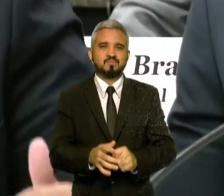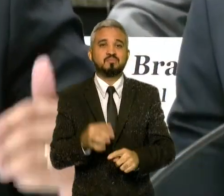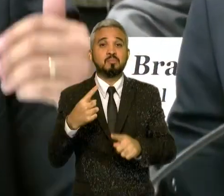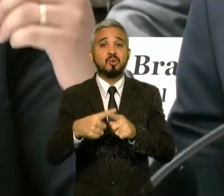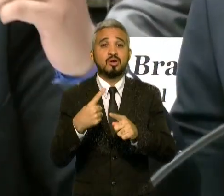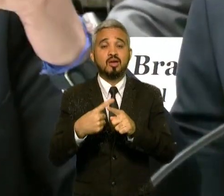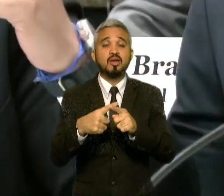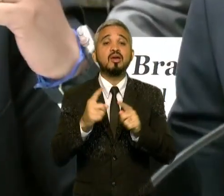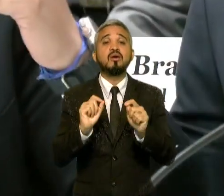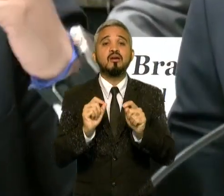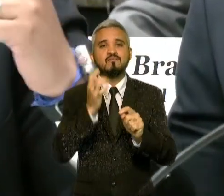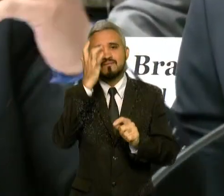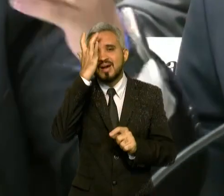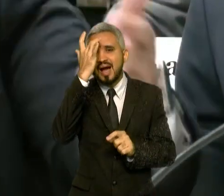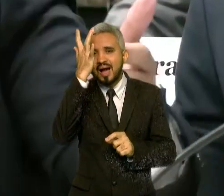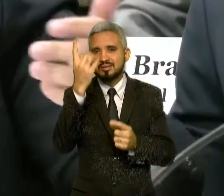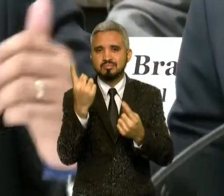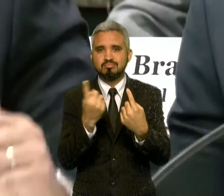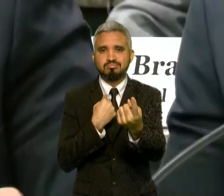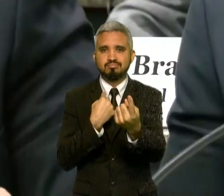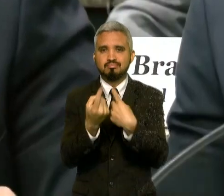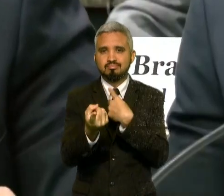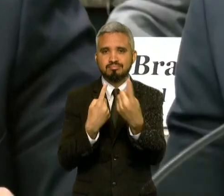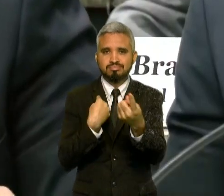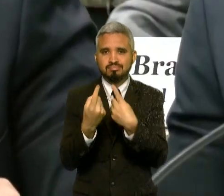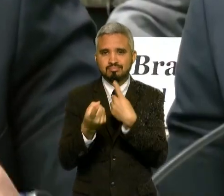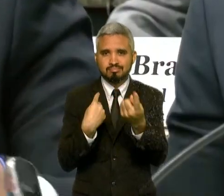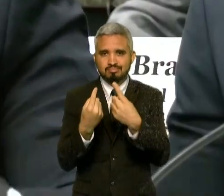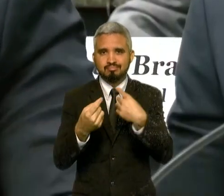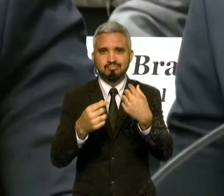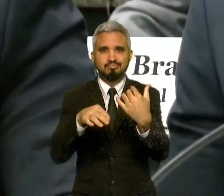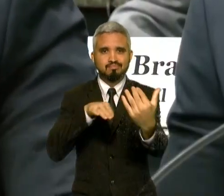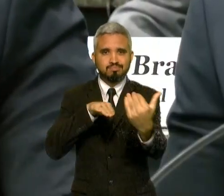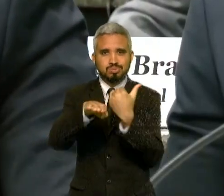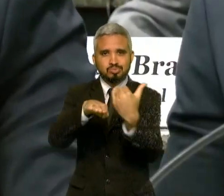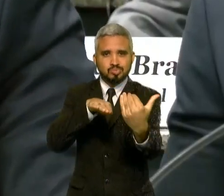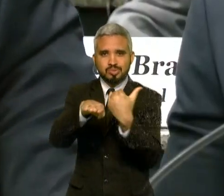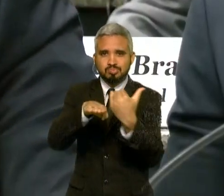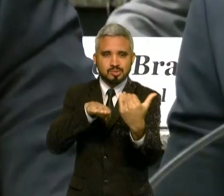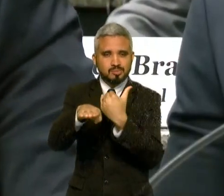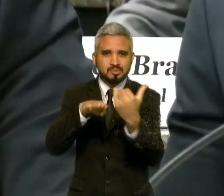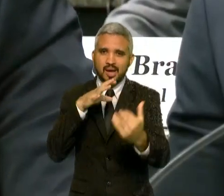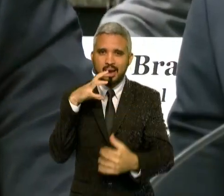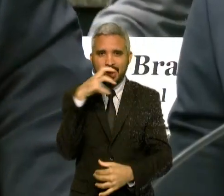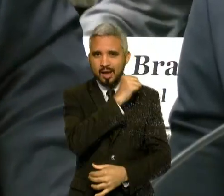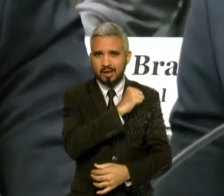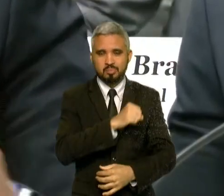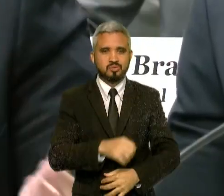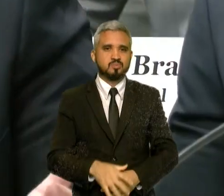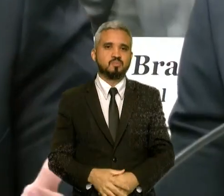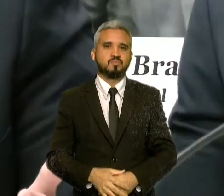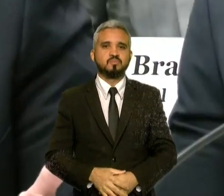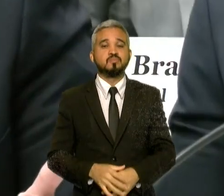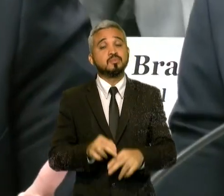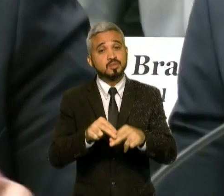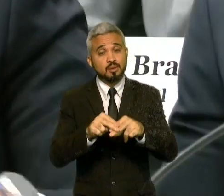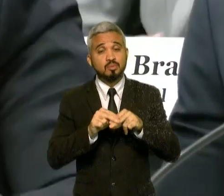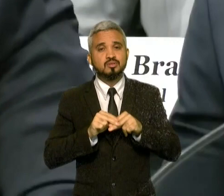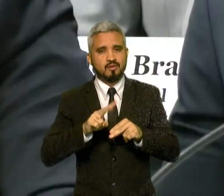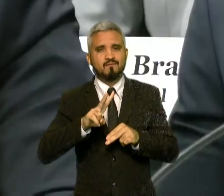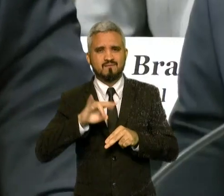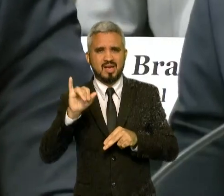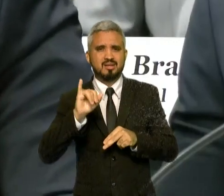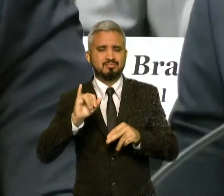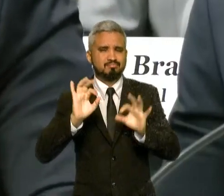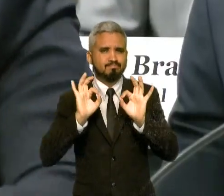ser vendidos. A nossa travessia para chegar àquelas cidades vai ser muito mais curta. E os benefícios serão enormes.